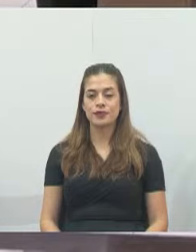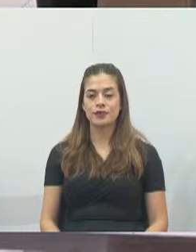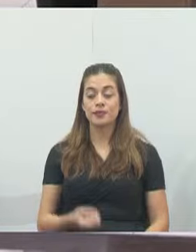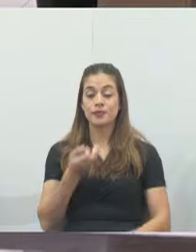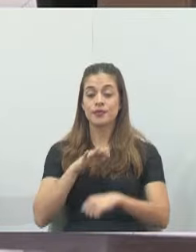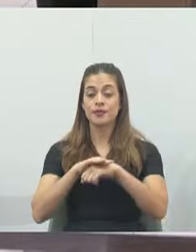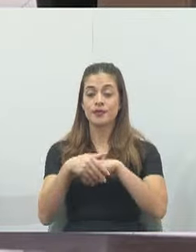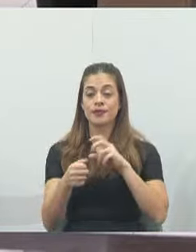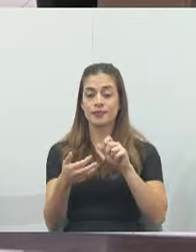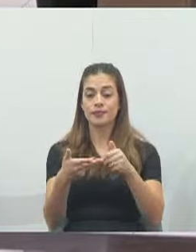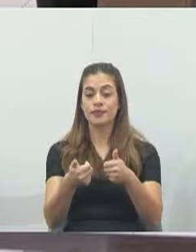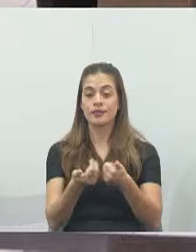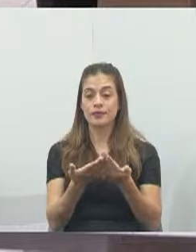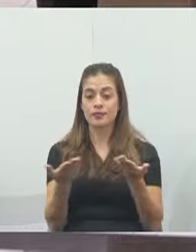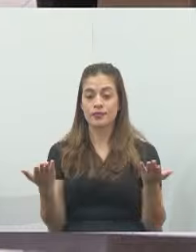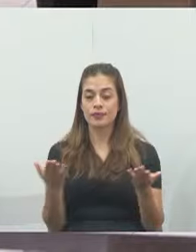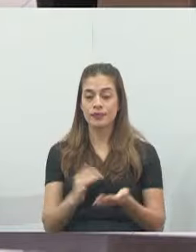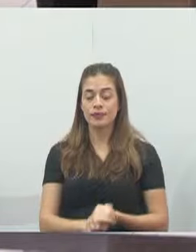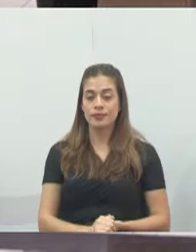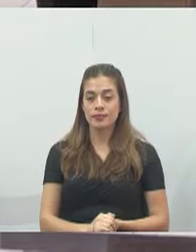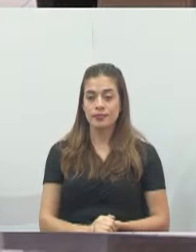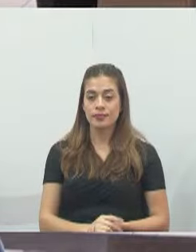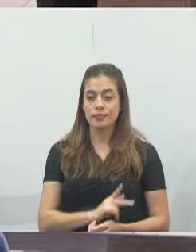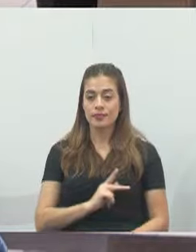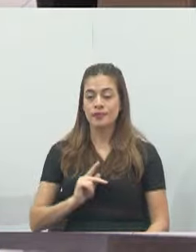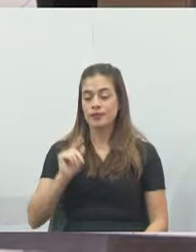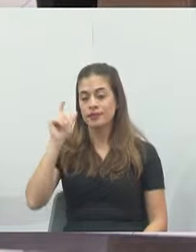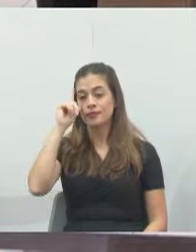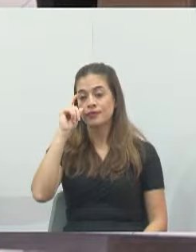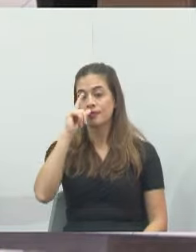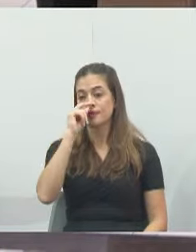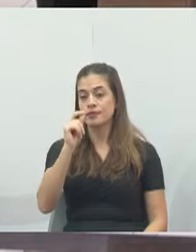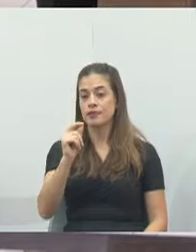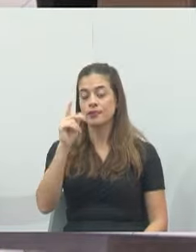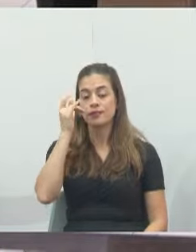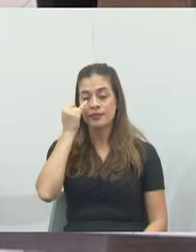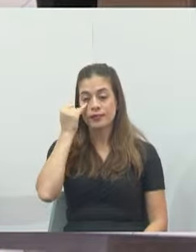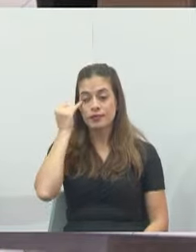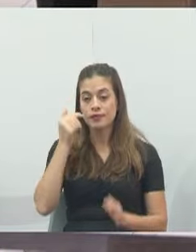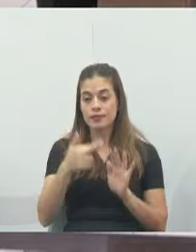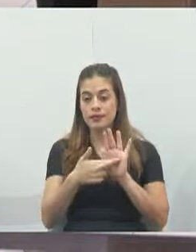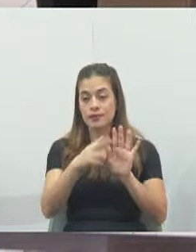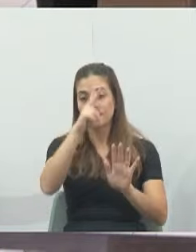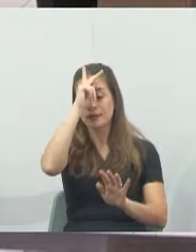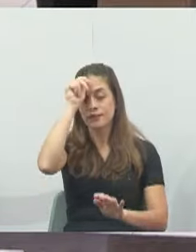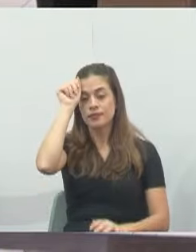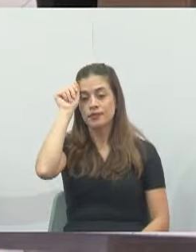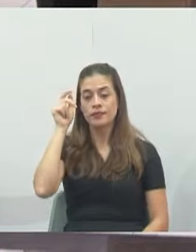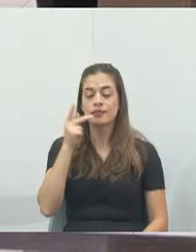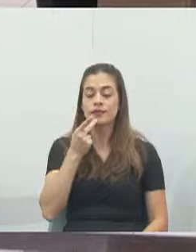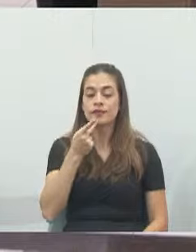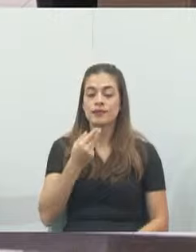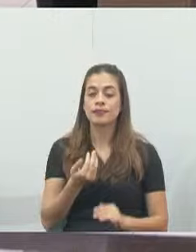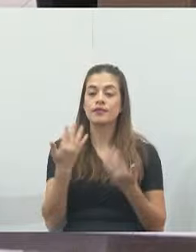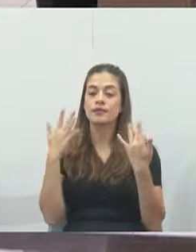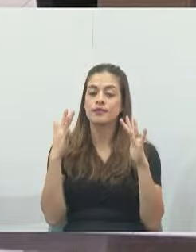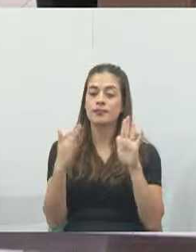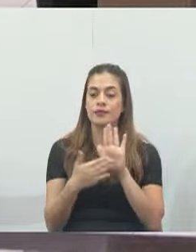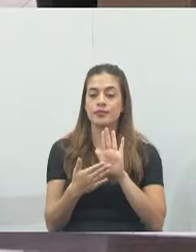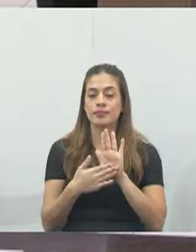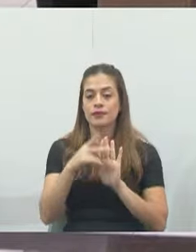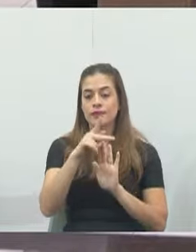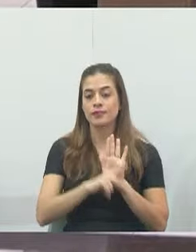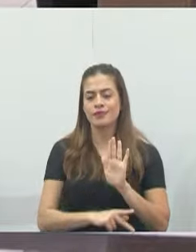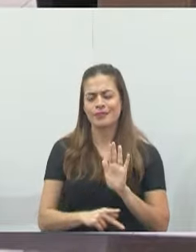Boa noite a todos. Presidente Abner, Maria Tereza representando o prefeito. Hernani, parabéns pela propositura desse projeto.